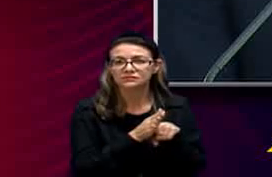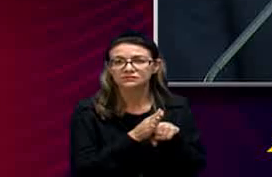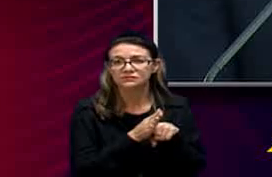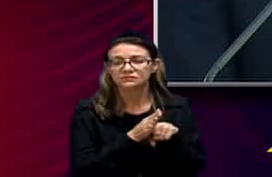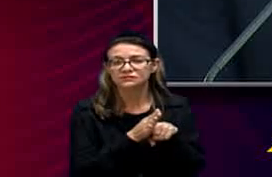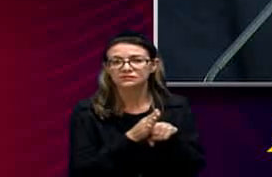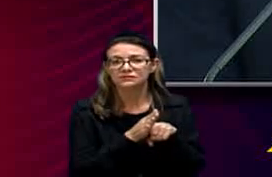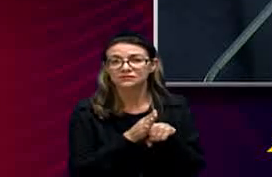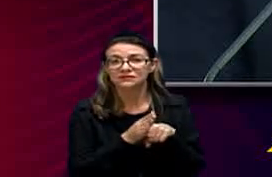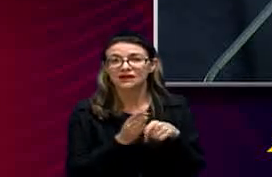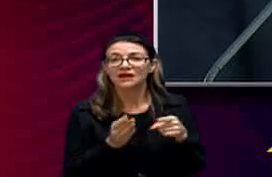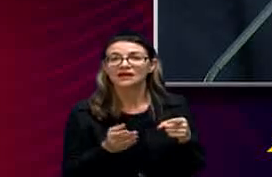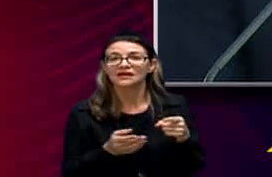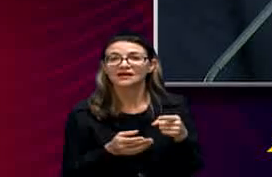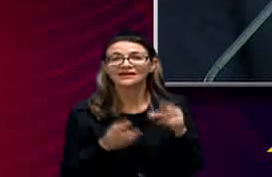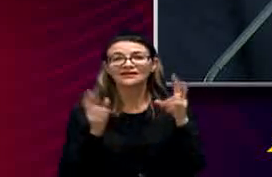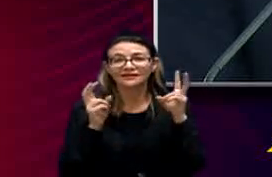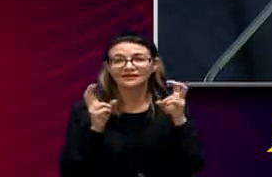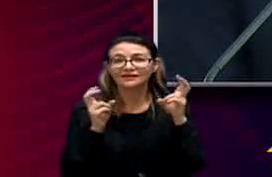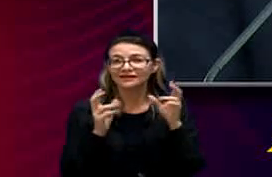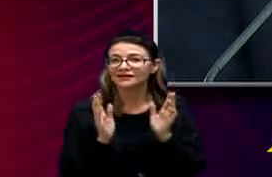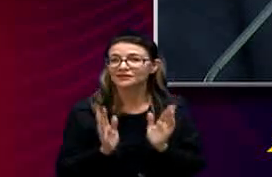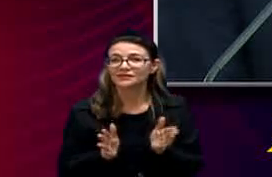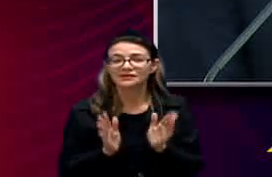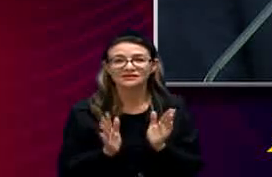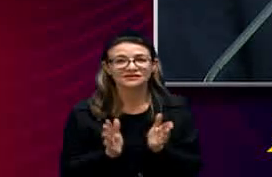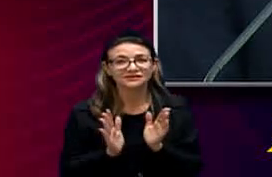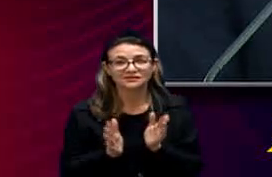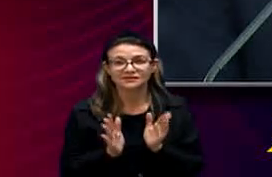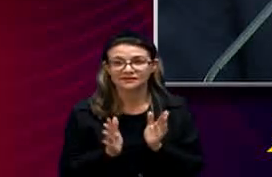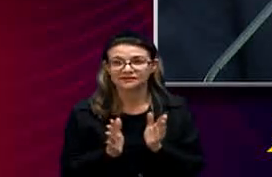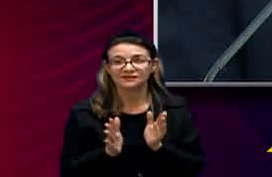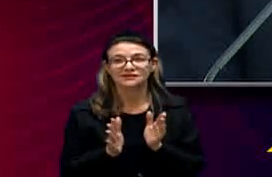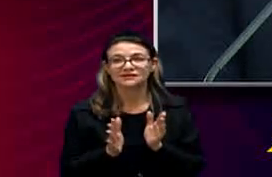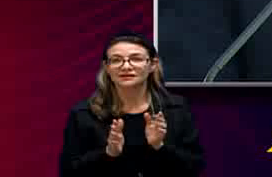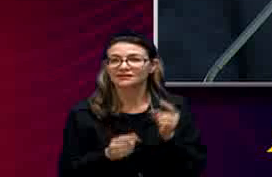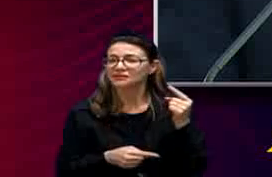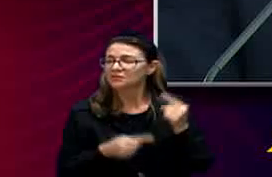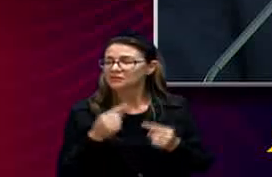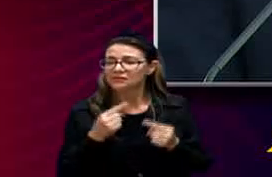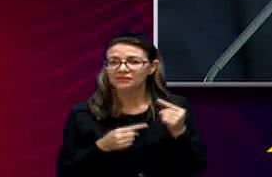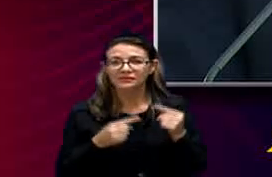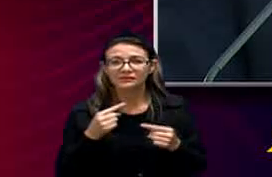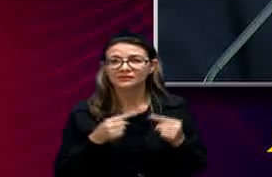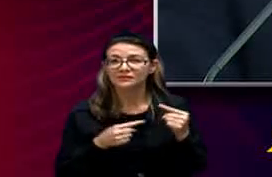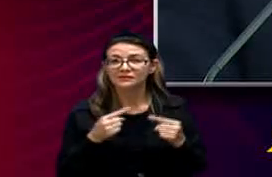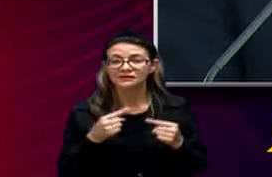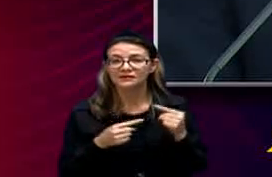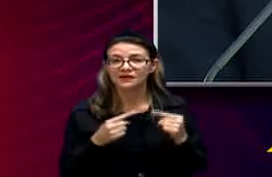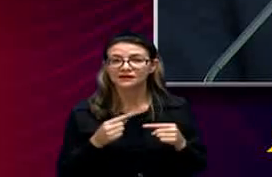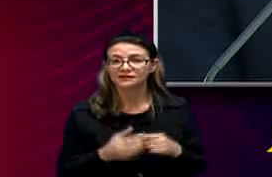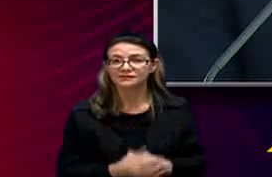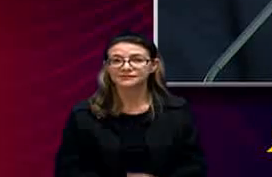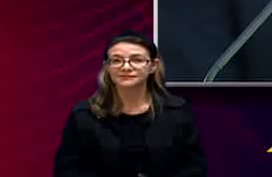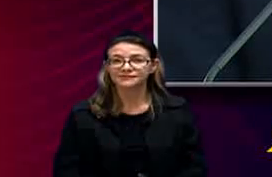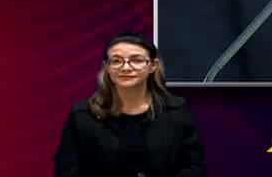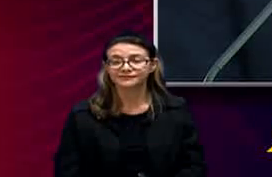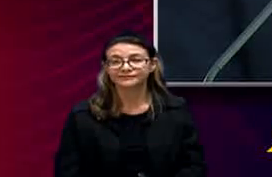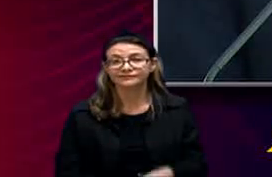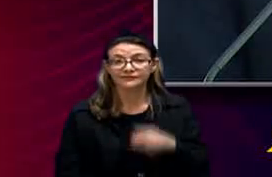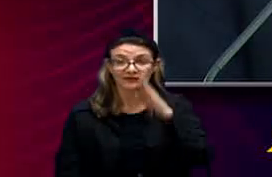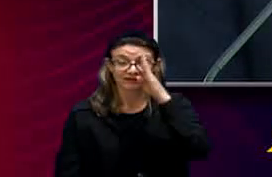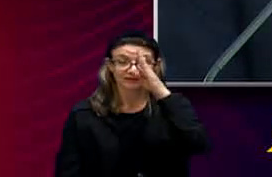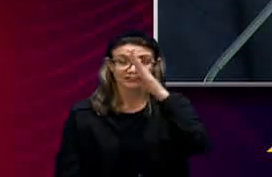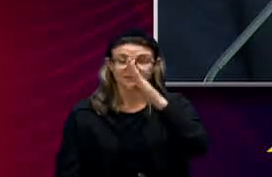passou por esta casa em anos anteriores e foi muito polêmico eh principalmente pelos setores que que são de proteção dos